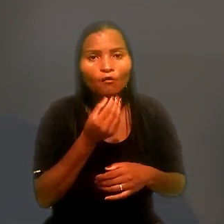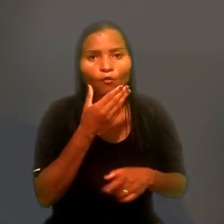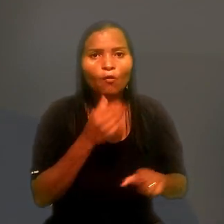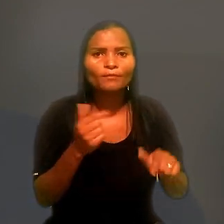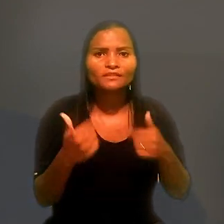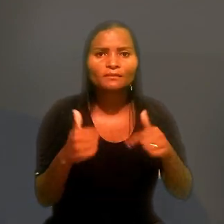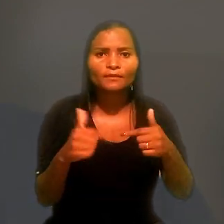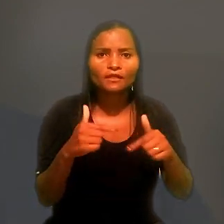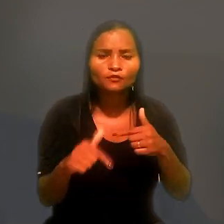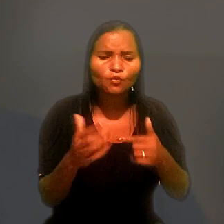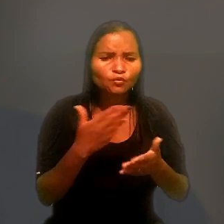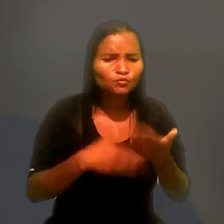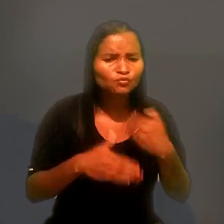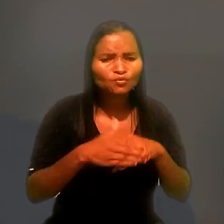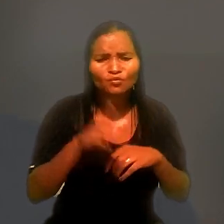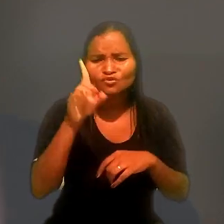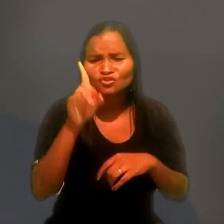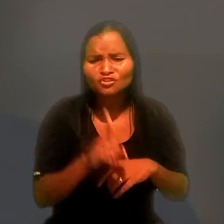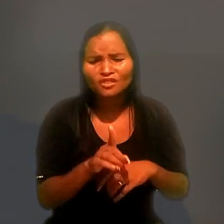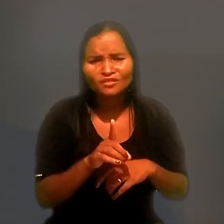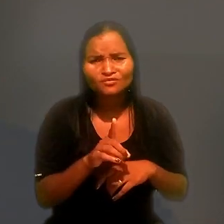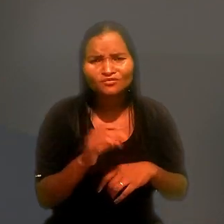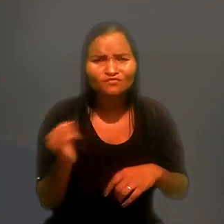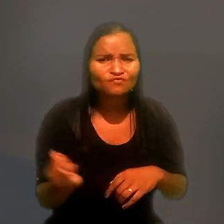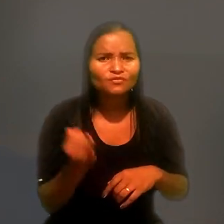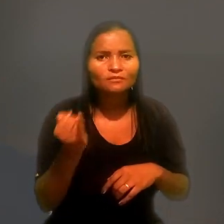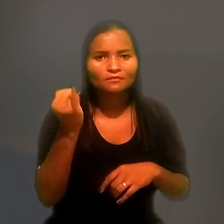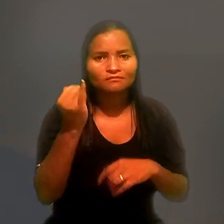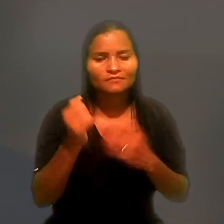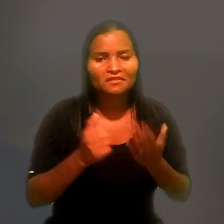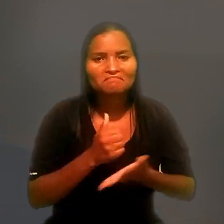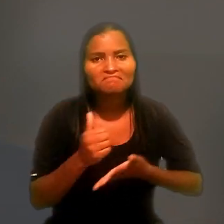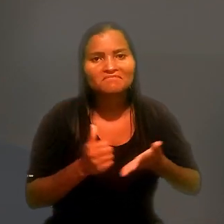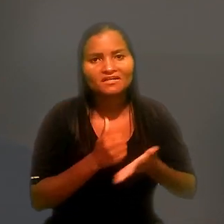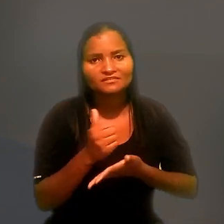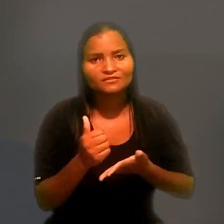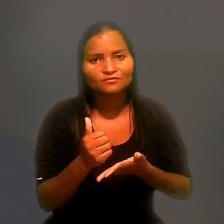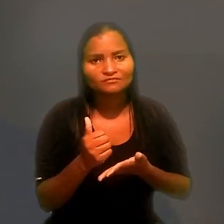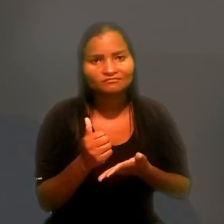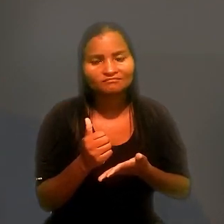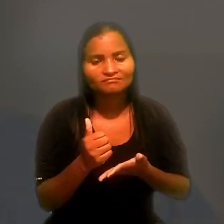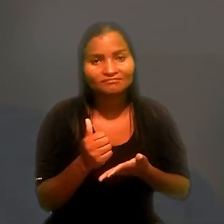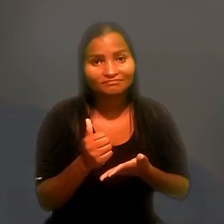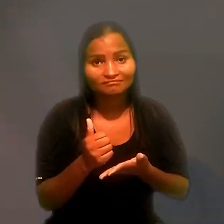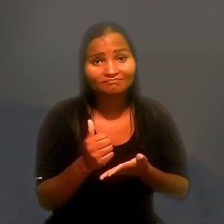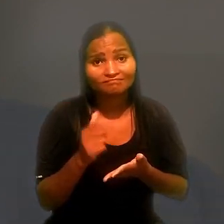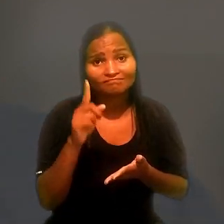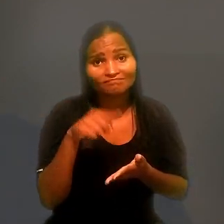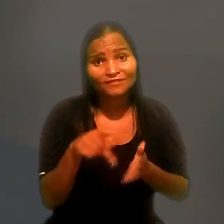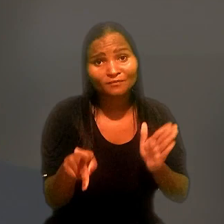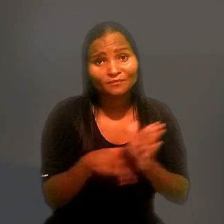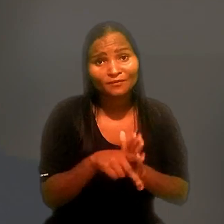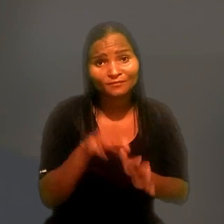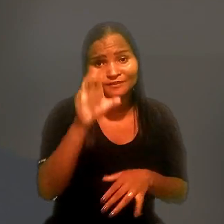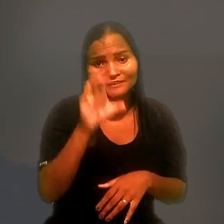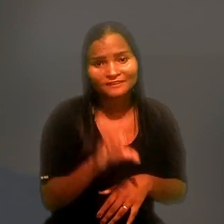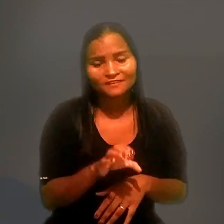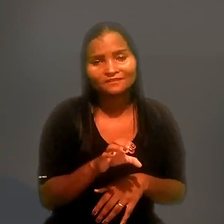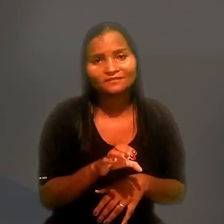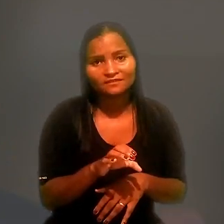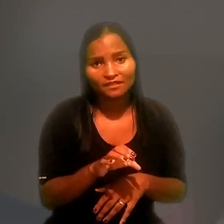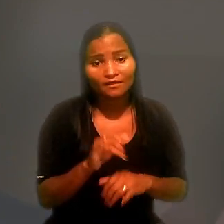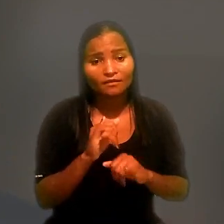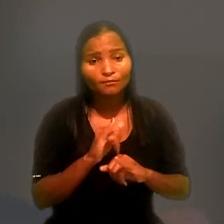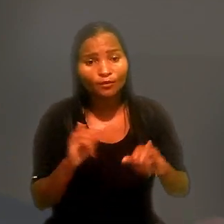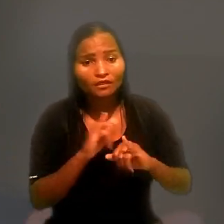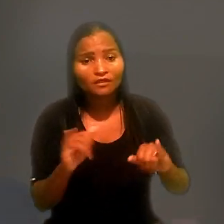trabalhador todos aqueles direitos fundamentais e básicos que decorrem de sua cidadania.